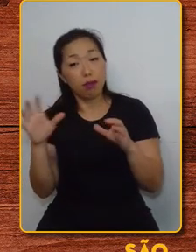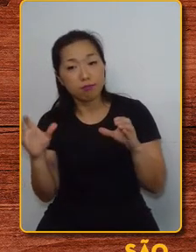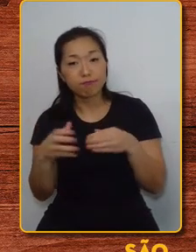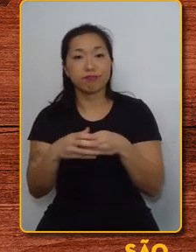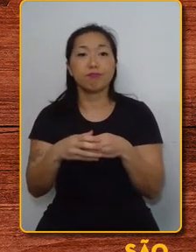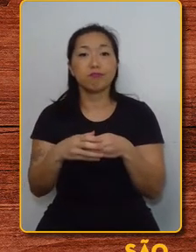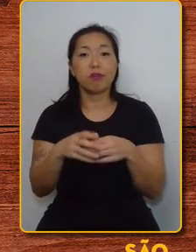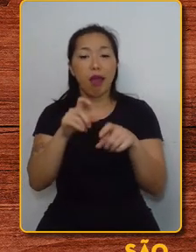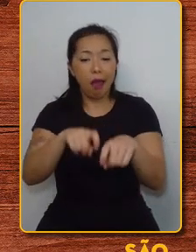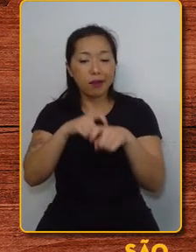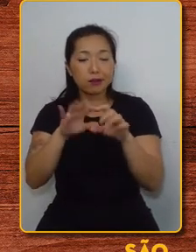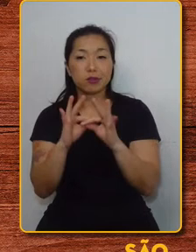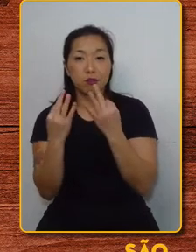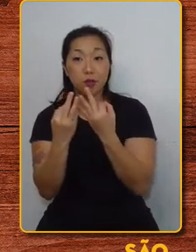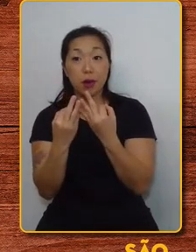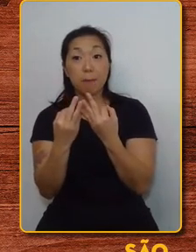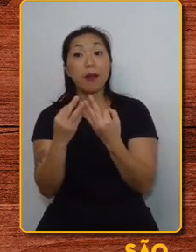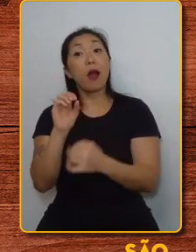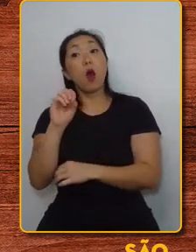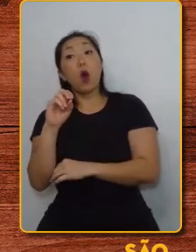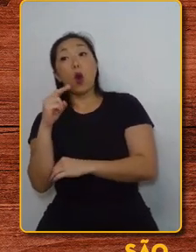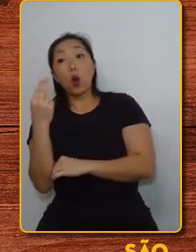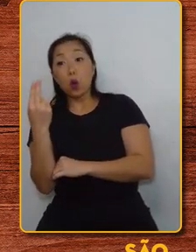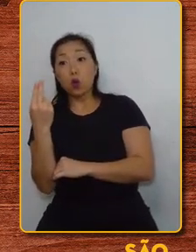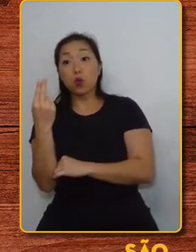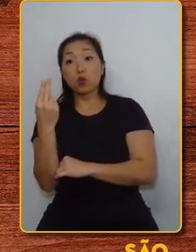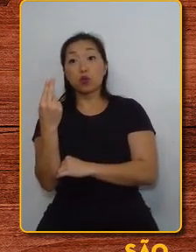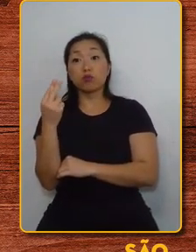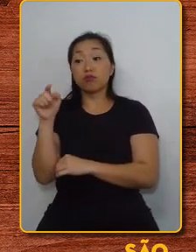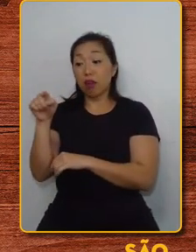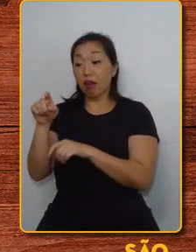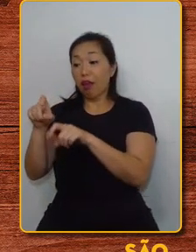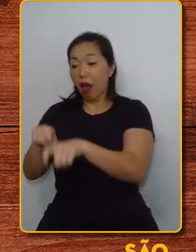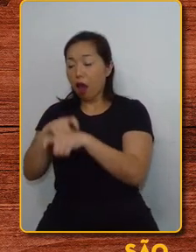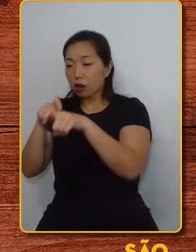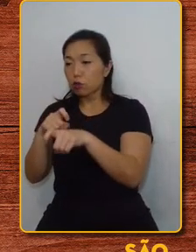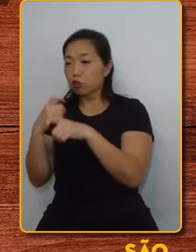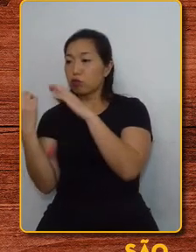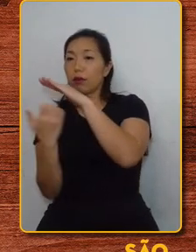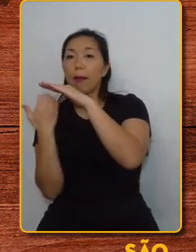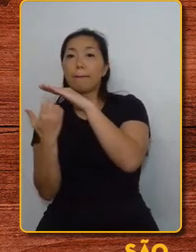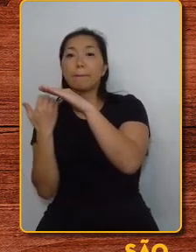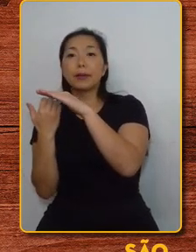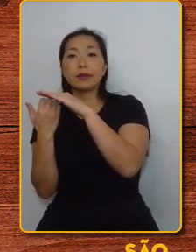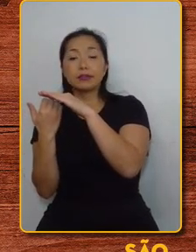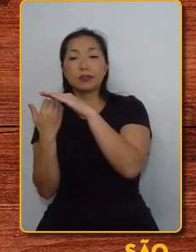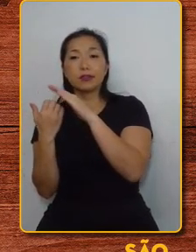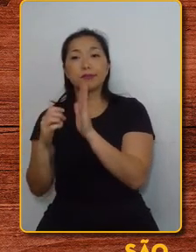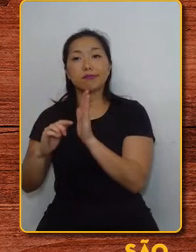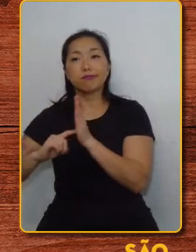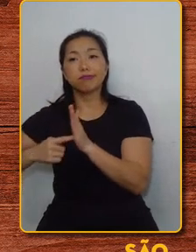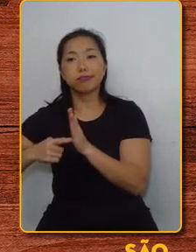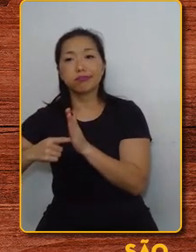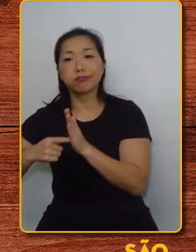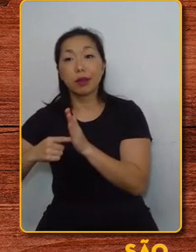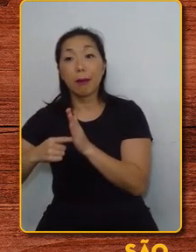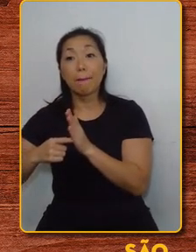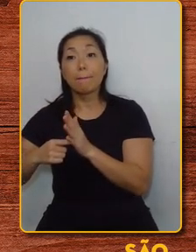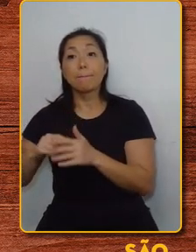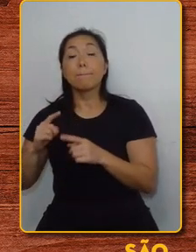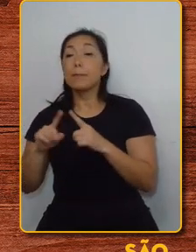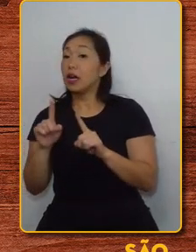real. Ou colocaram todos eles dentro do agronegócio, que também não é real. Eu estou falando da agricultura